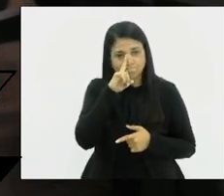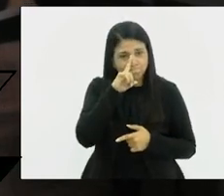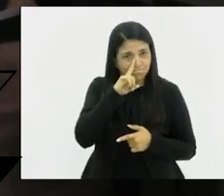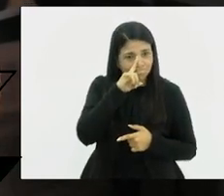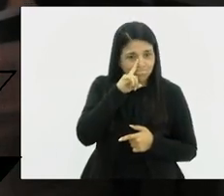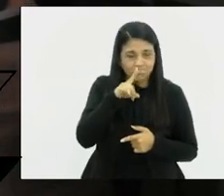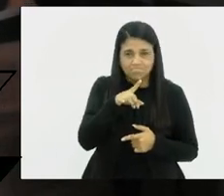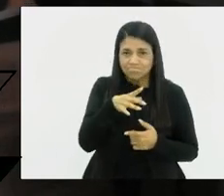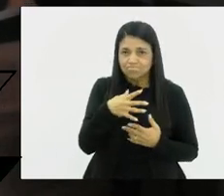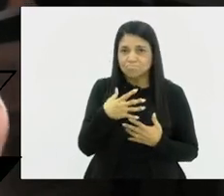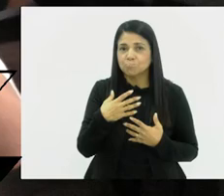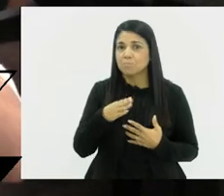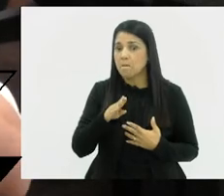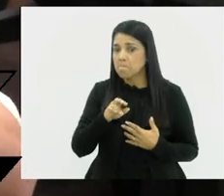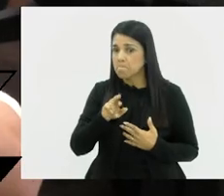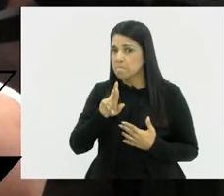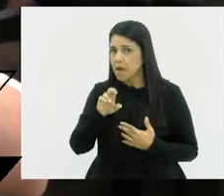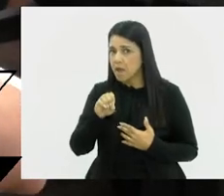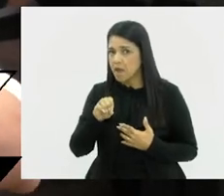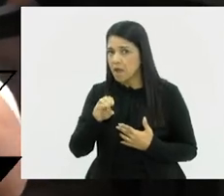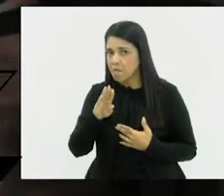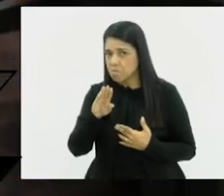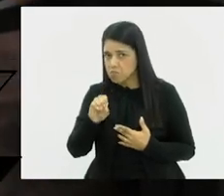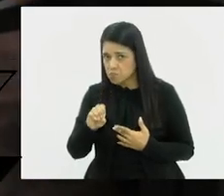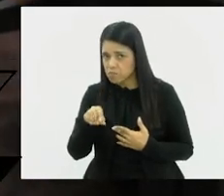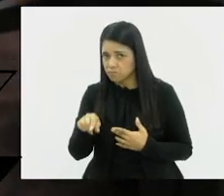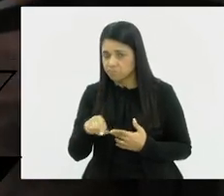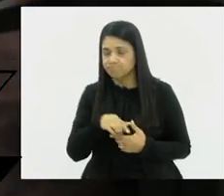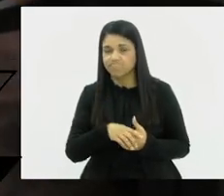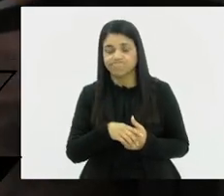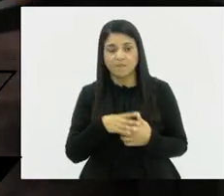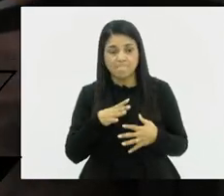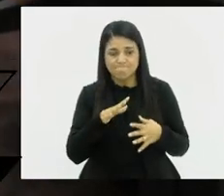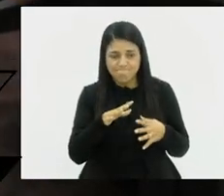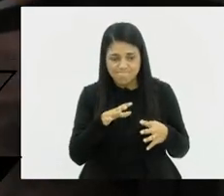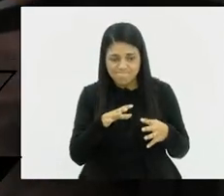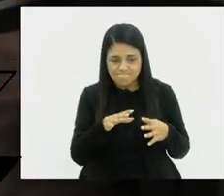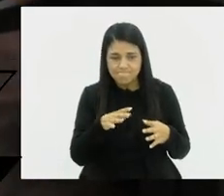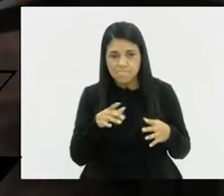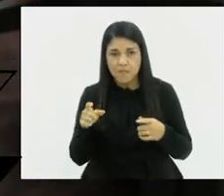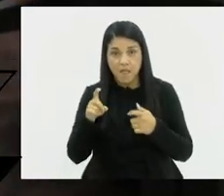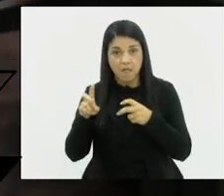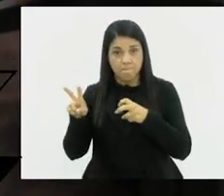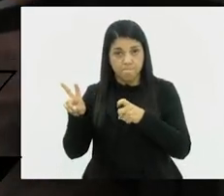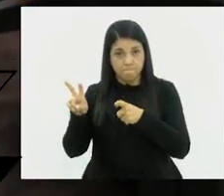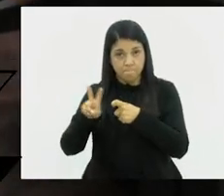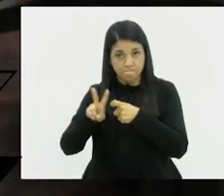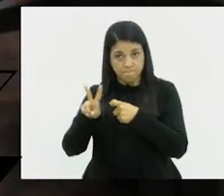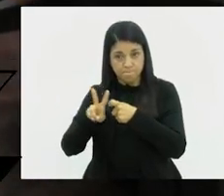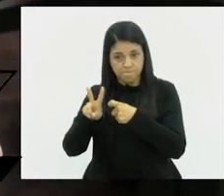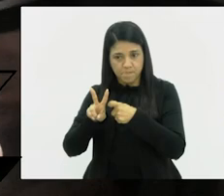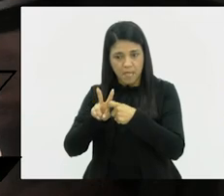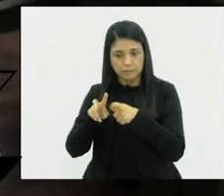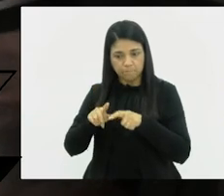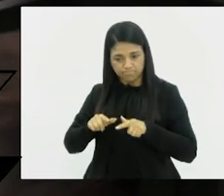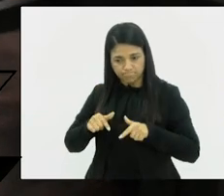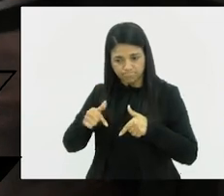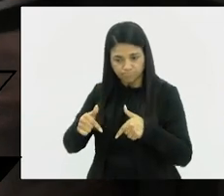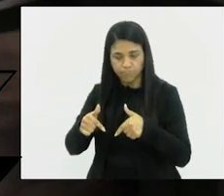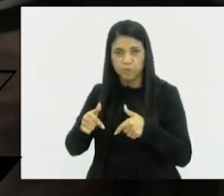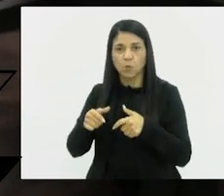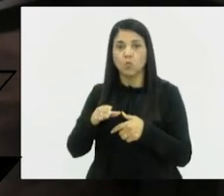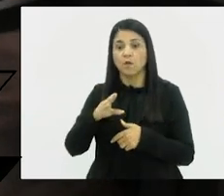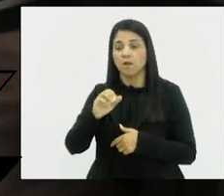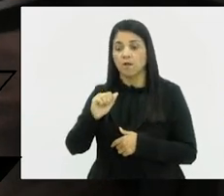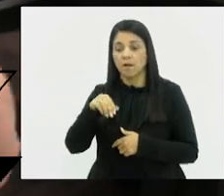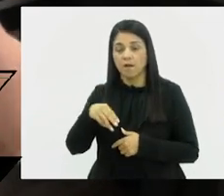bravos. Não tinha como encostar a mão neles. Nossa médica veterinária atuou de forma correta, com um cambão e